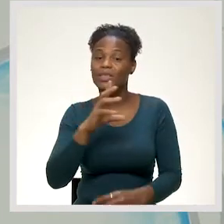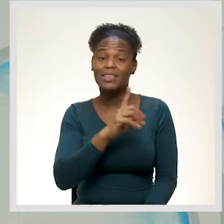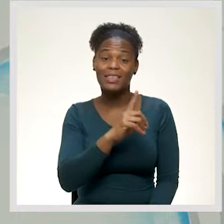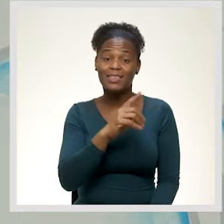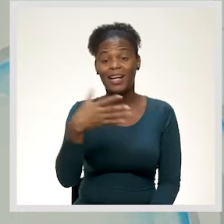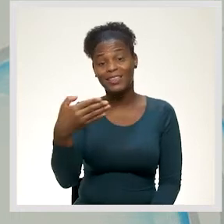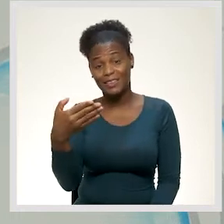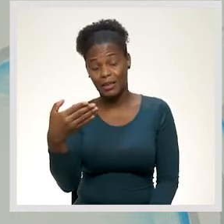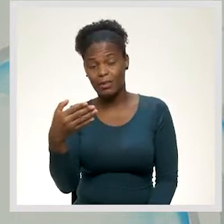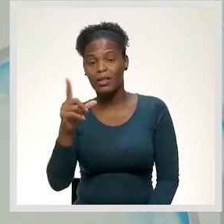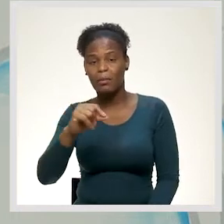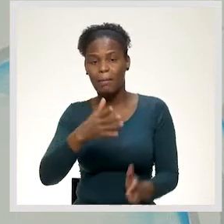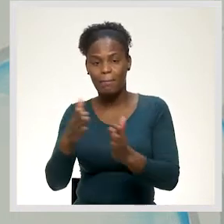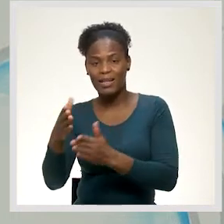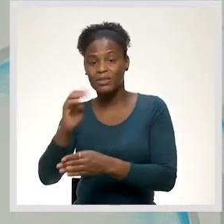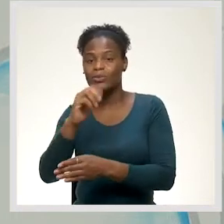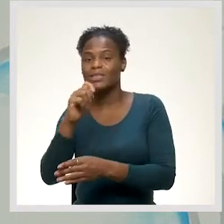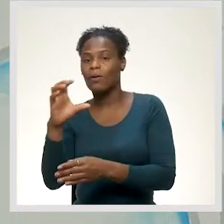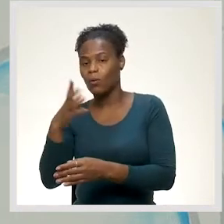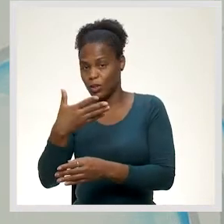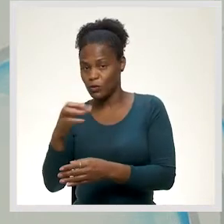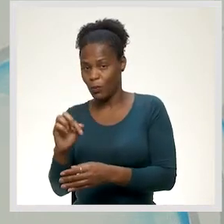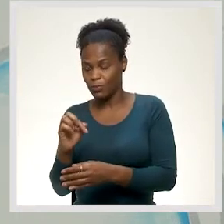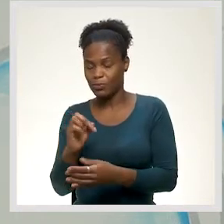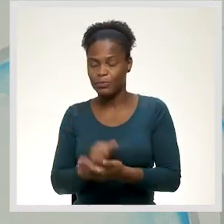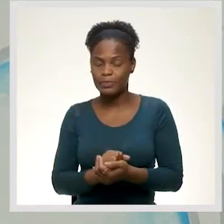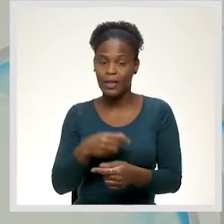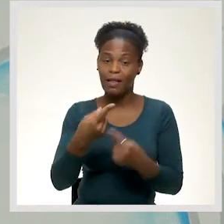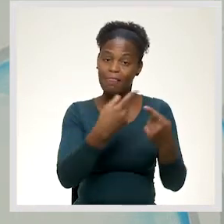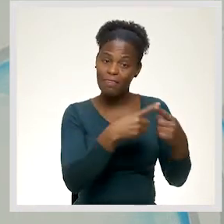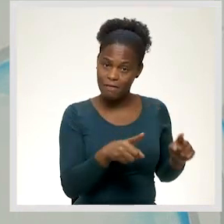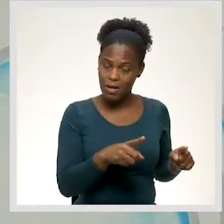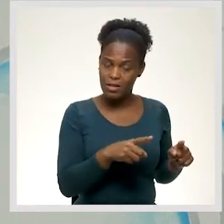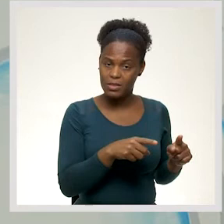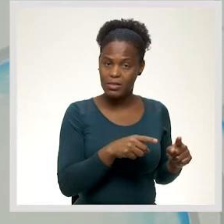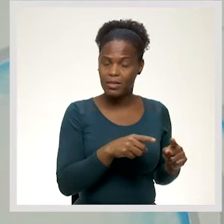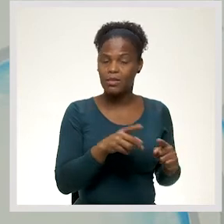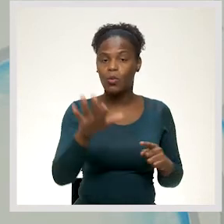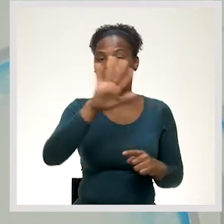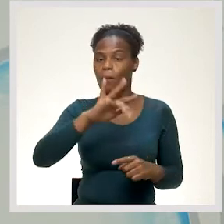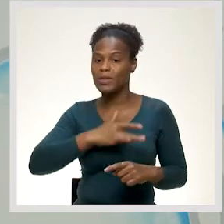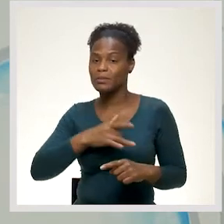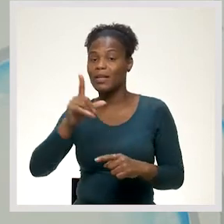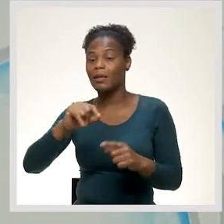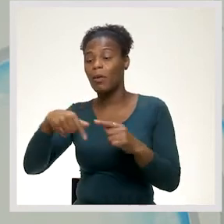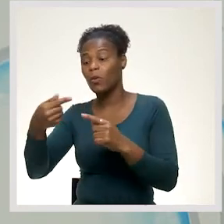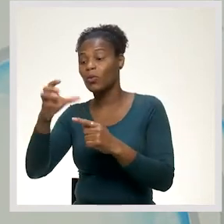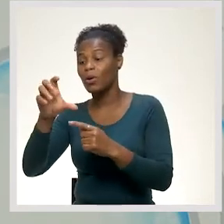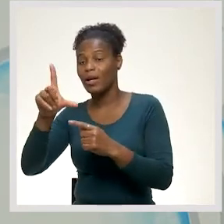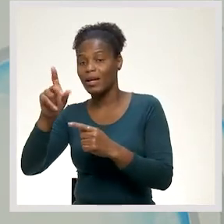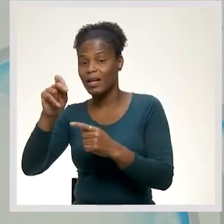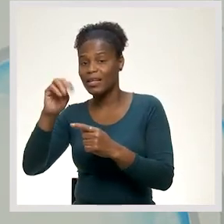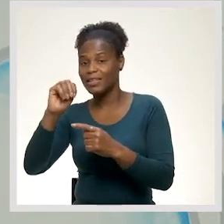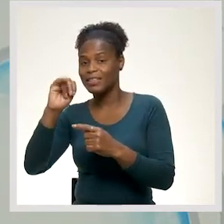XVII e ainda uma parte do século XVIII. Entre as diferenças do romantismo e do classicismo, aqui, por